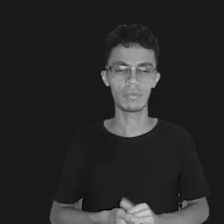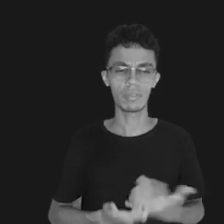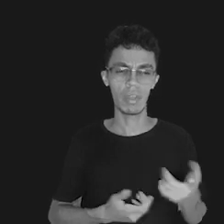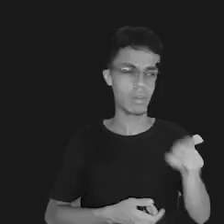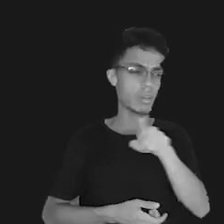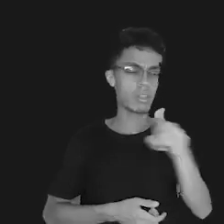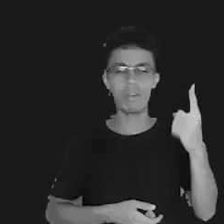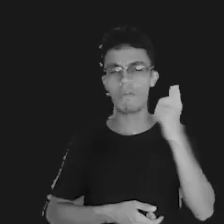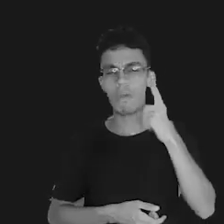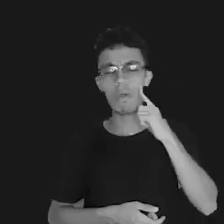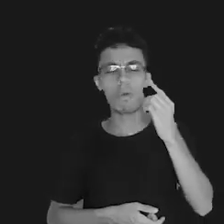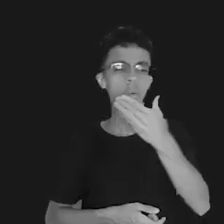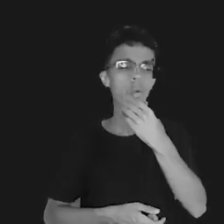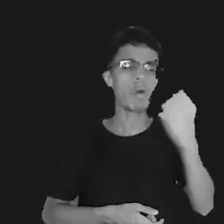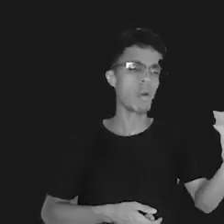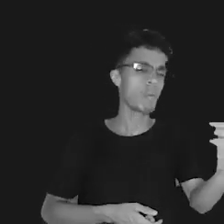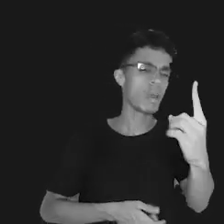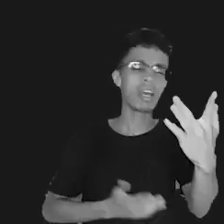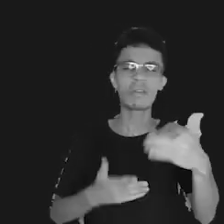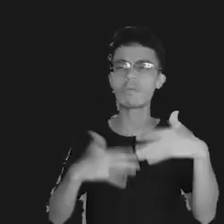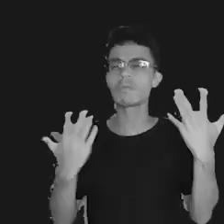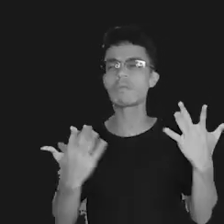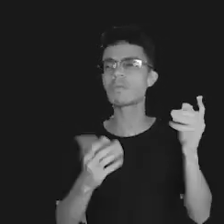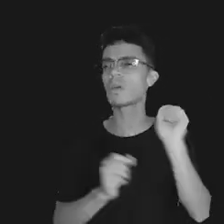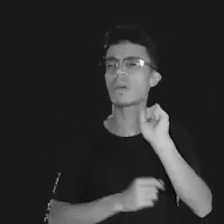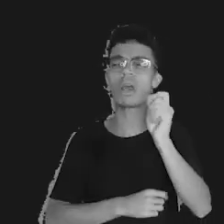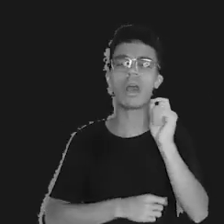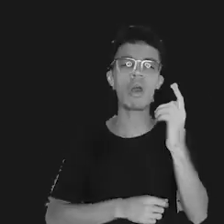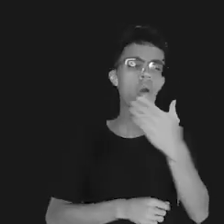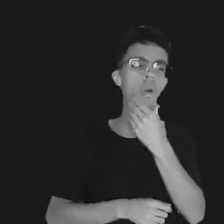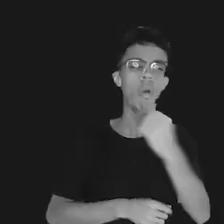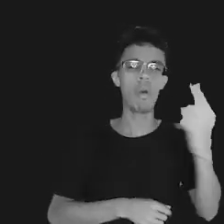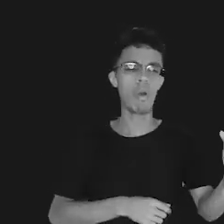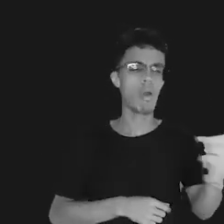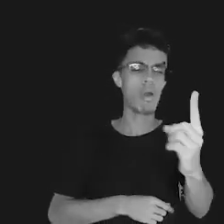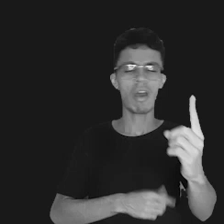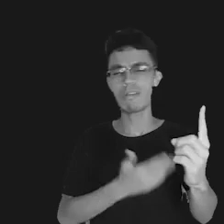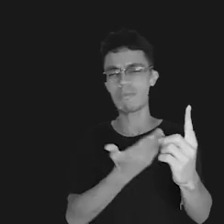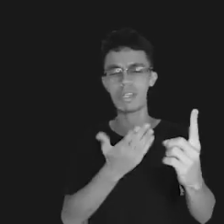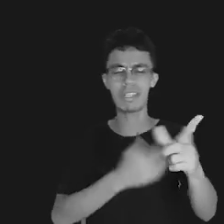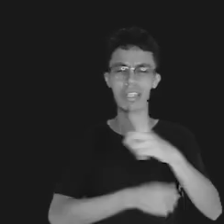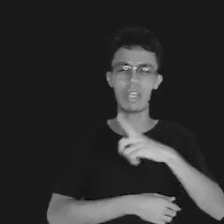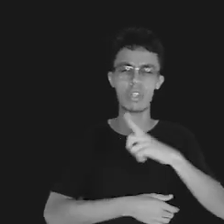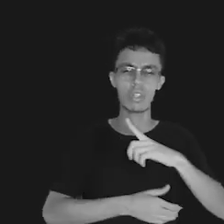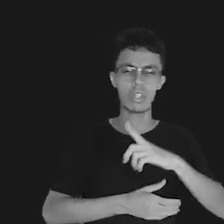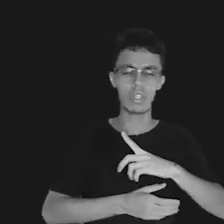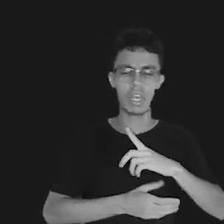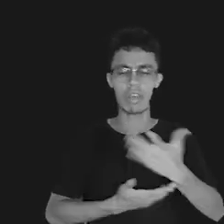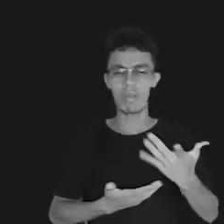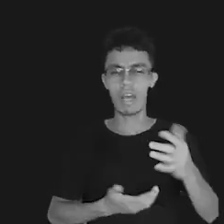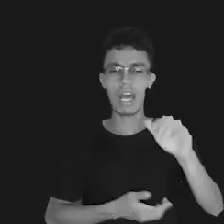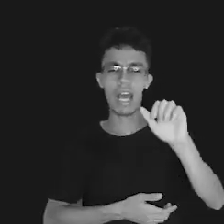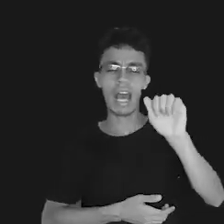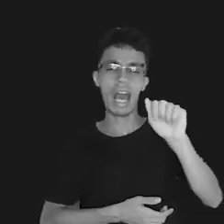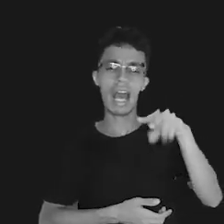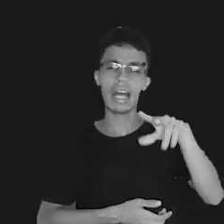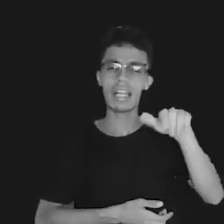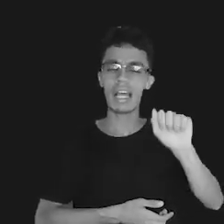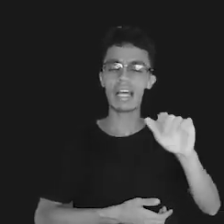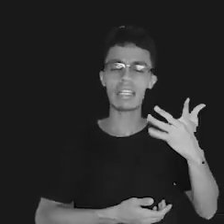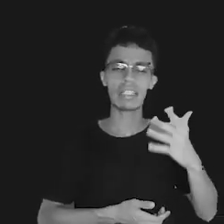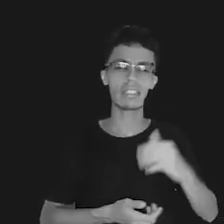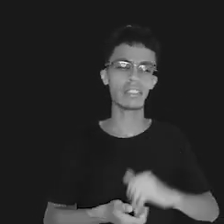Você viu aquele homem? Não, que homem? Um homem que tinha nas mãos um possível maná. Como é